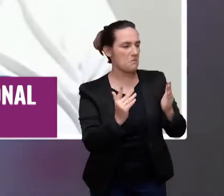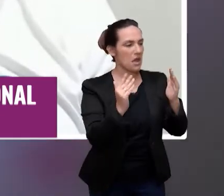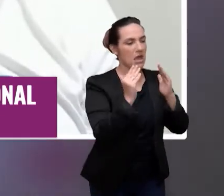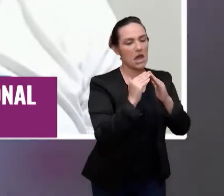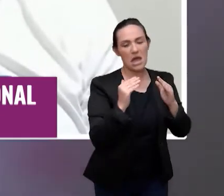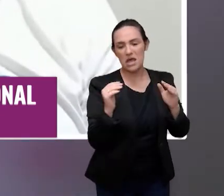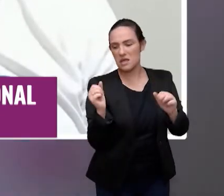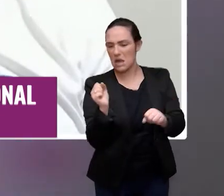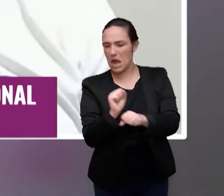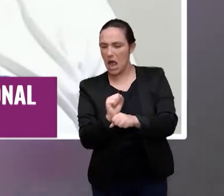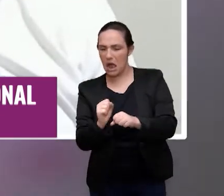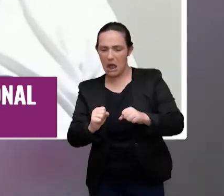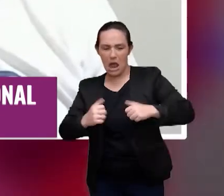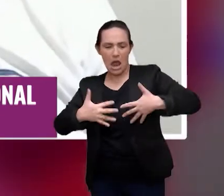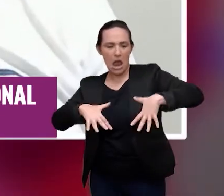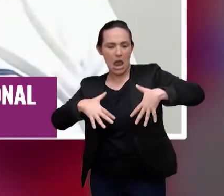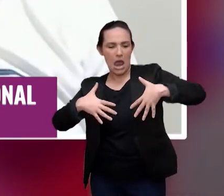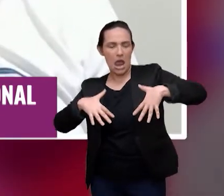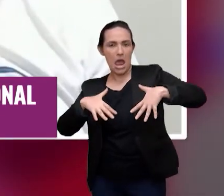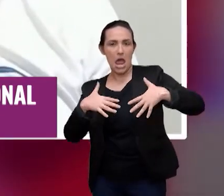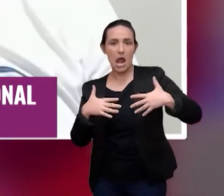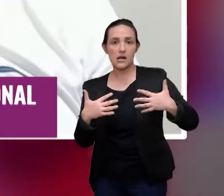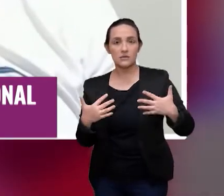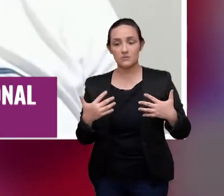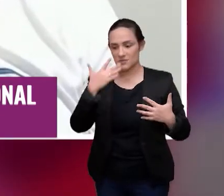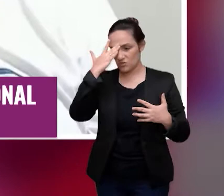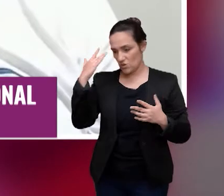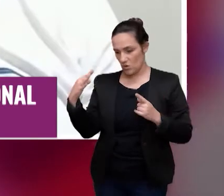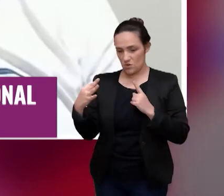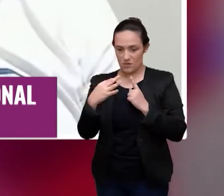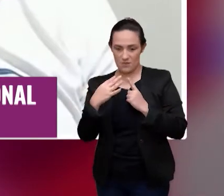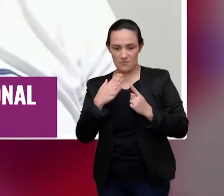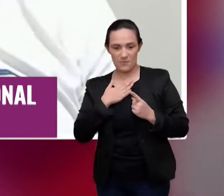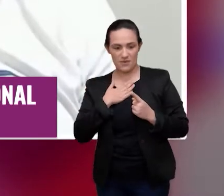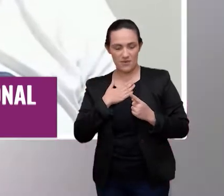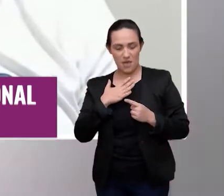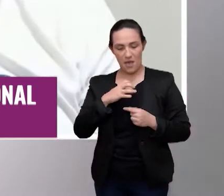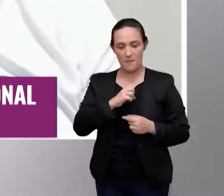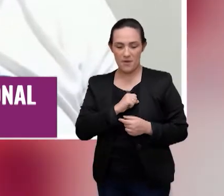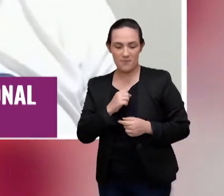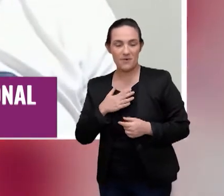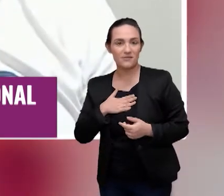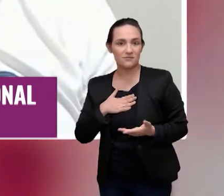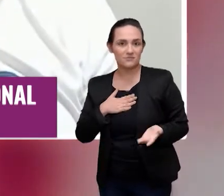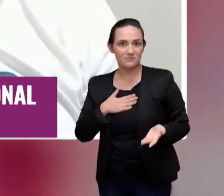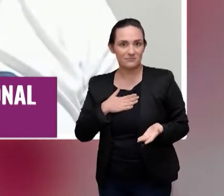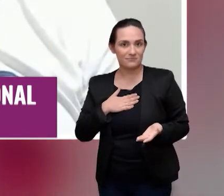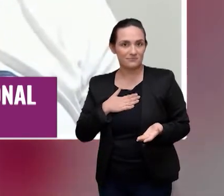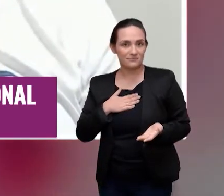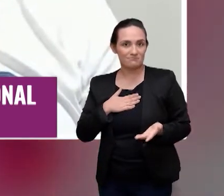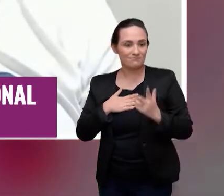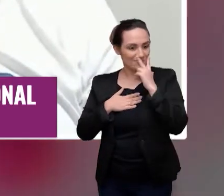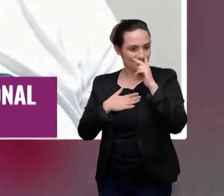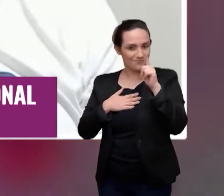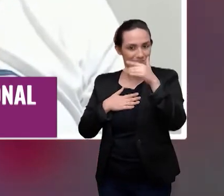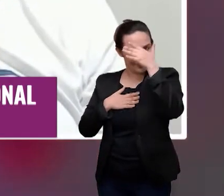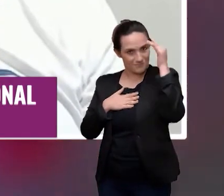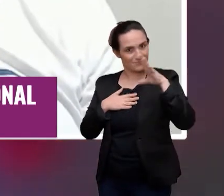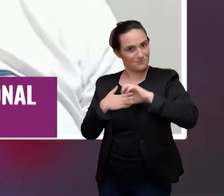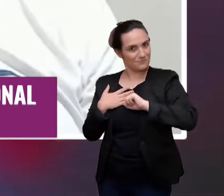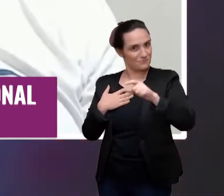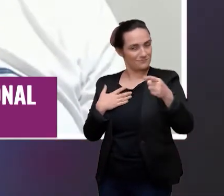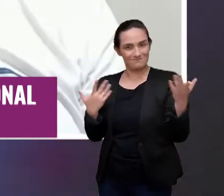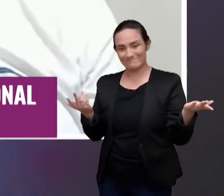ser amada em razão disso. Então, por trás de muito do que nós buscamos, existe, na verdade,